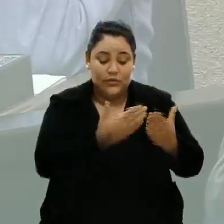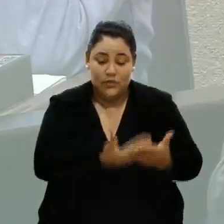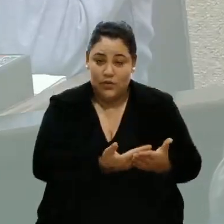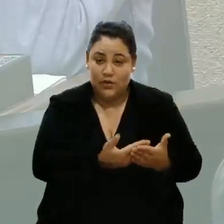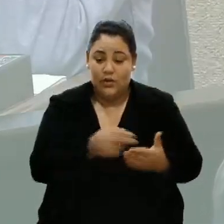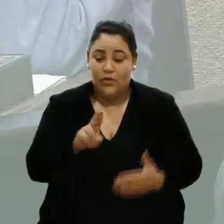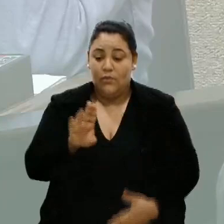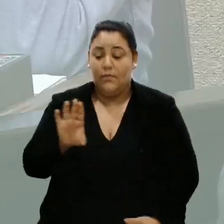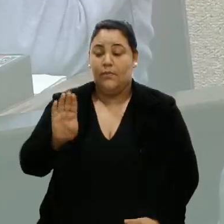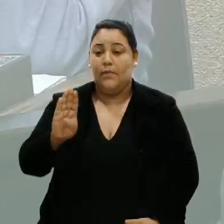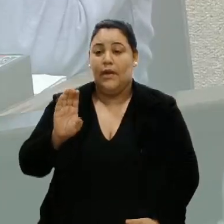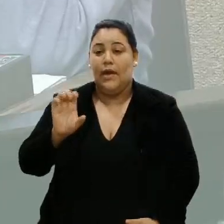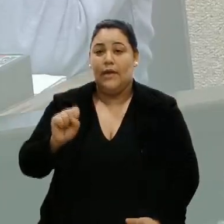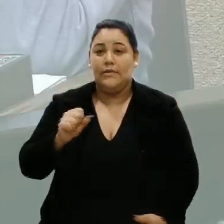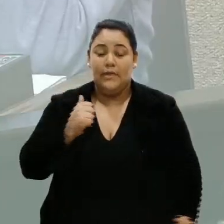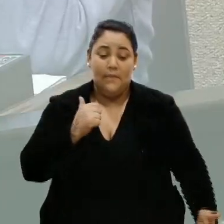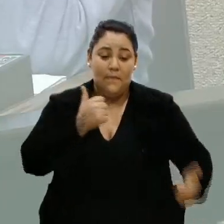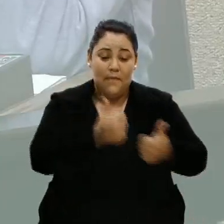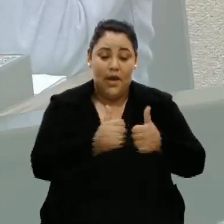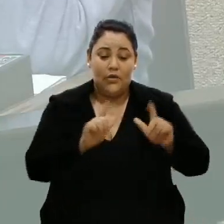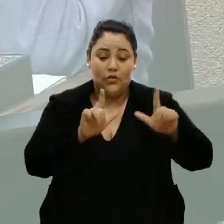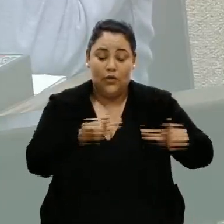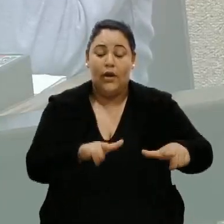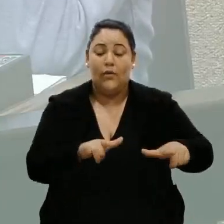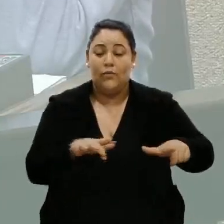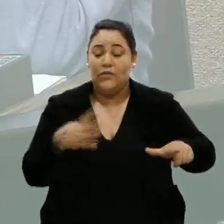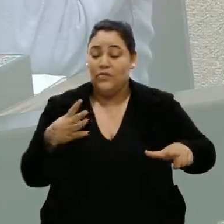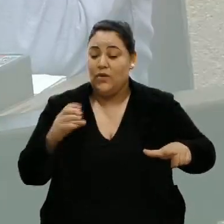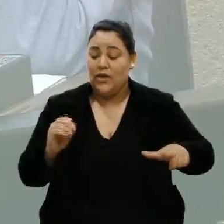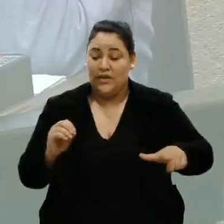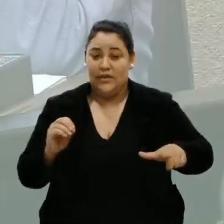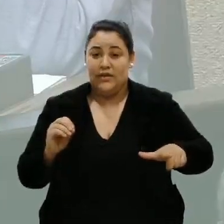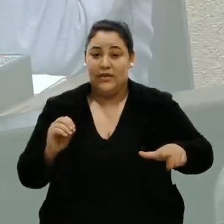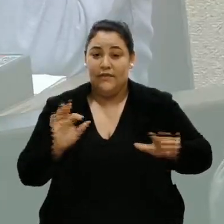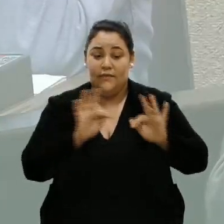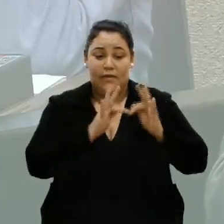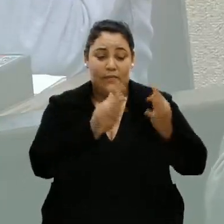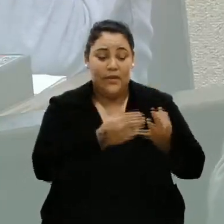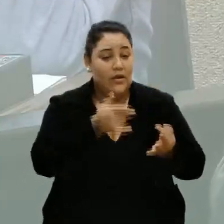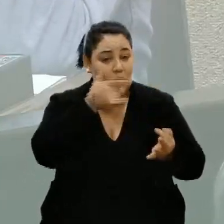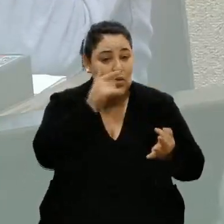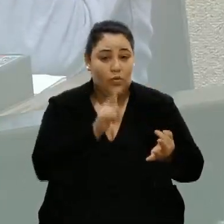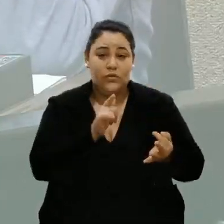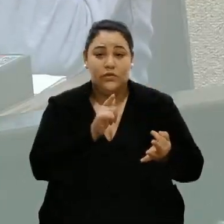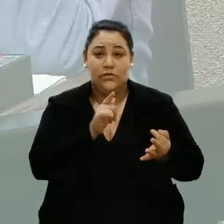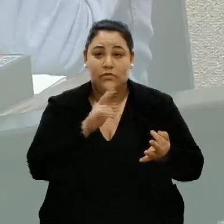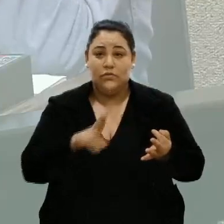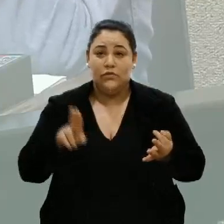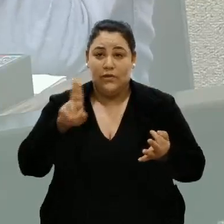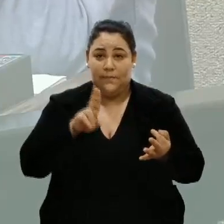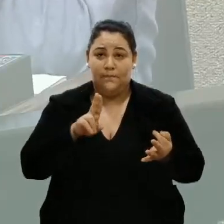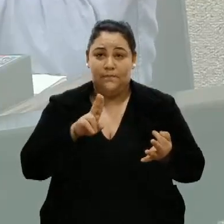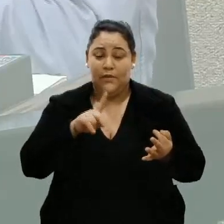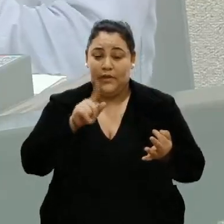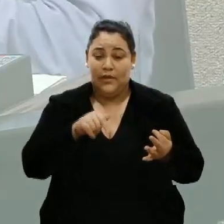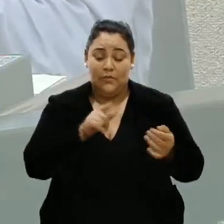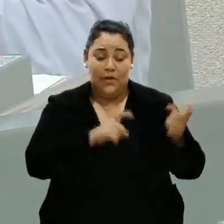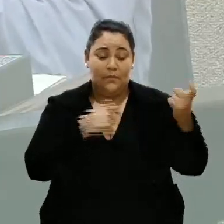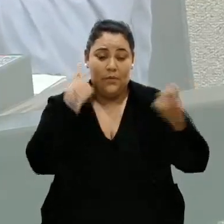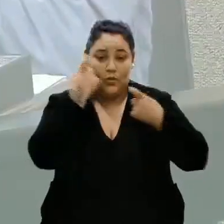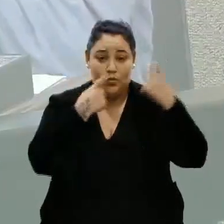próximo ali daquela localidade para que aquelas 40 famílias possam absorver. E esta é uma preocupação